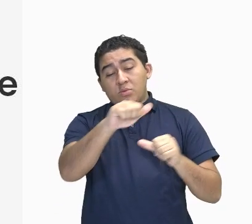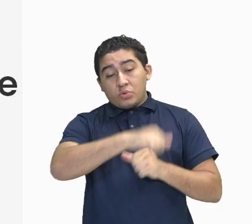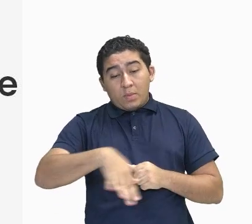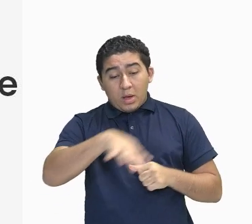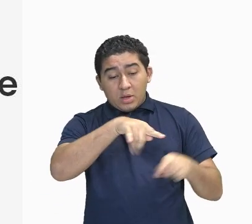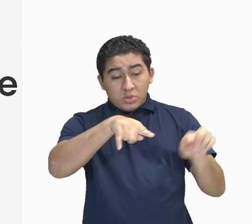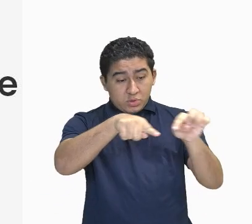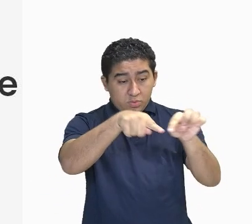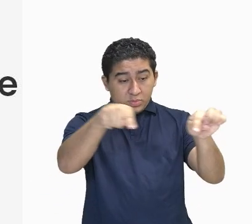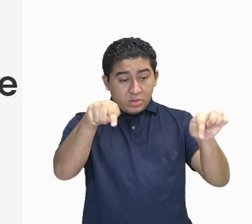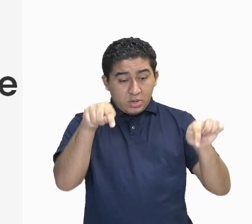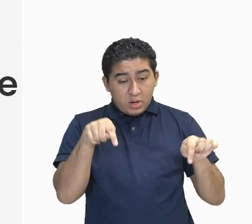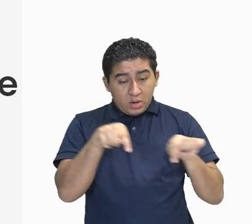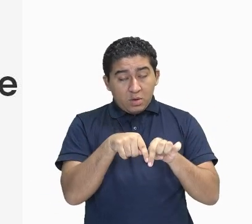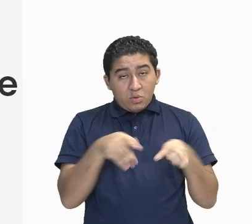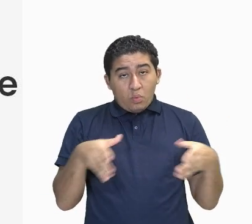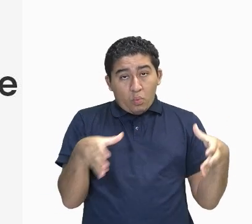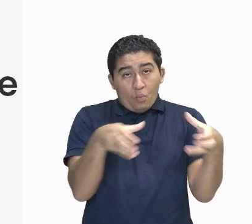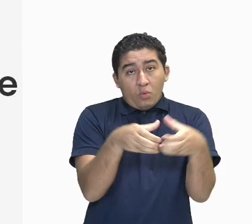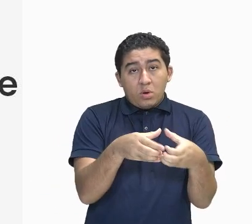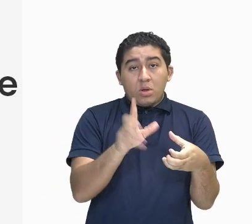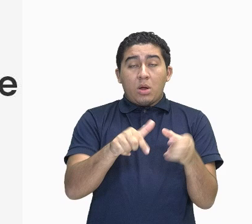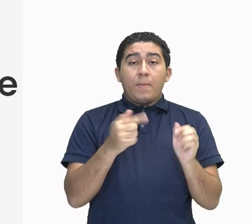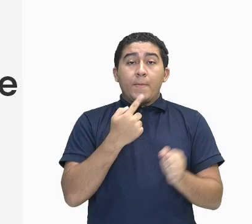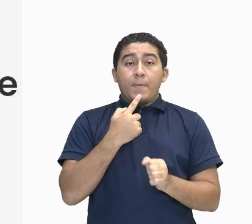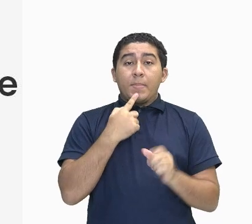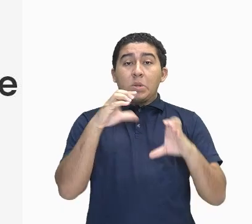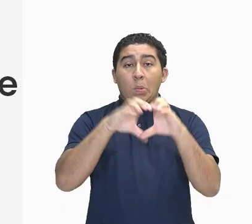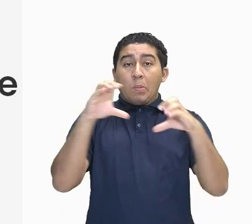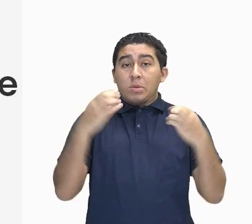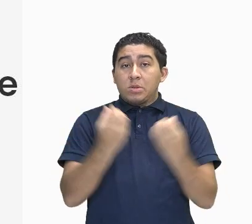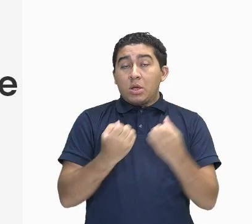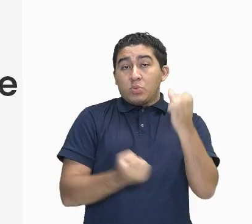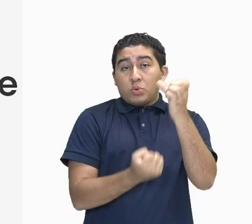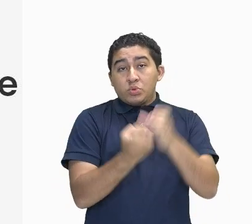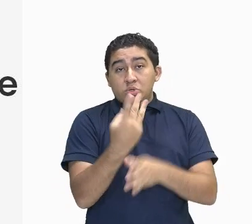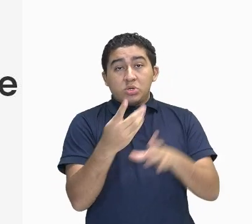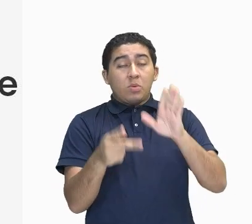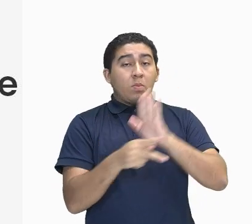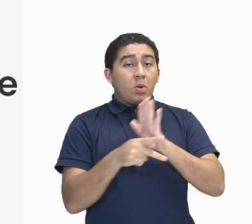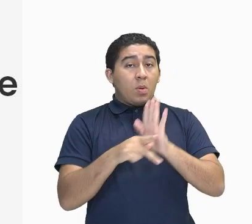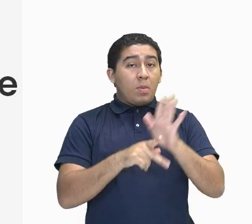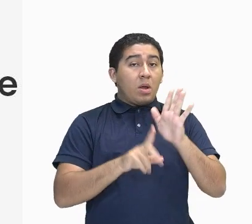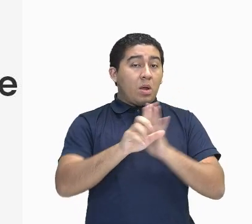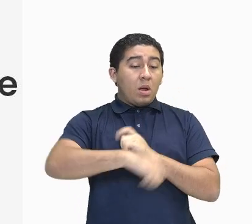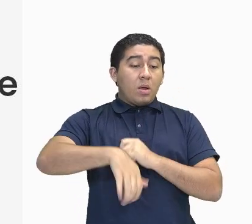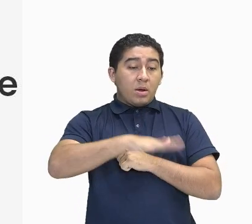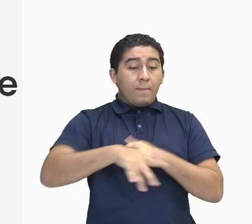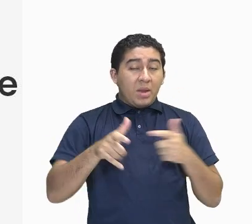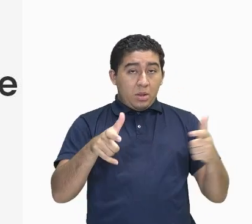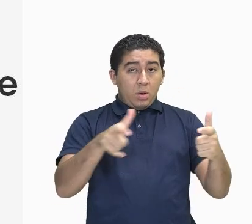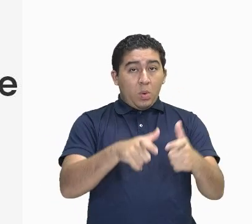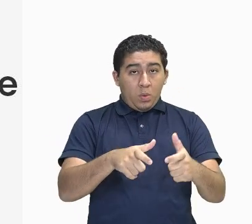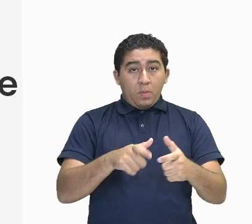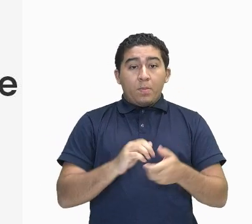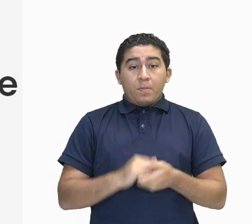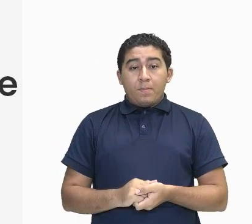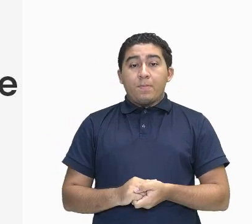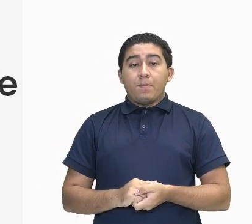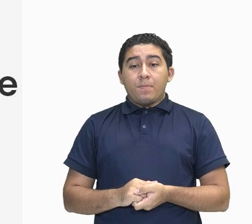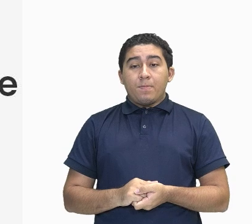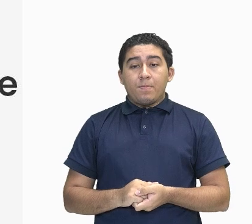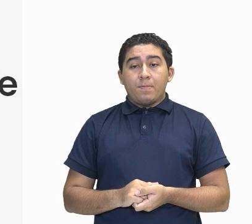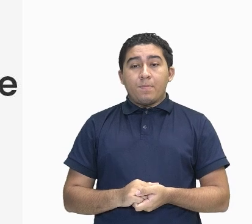naquela região, naquela comunidade, né, produzindo para aquela área bem menor. Tá? Então,